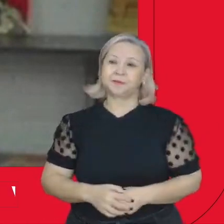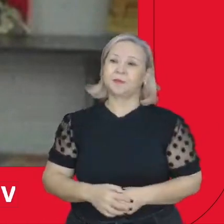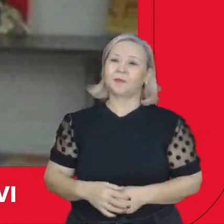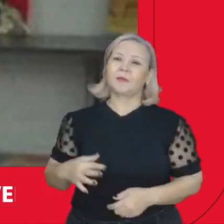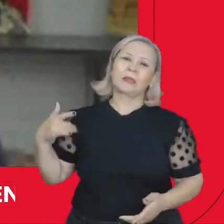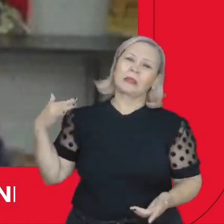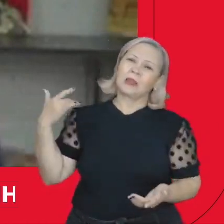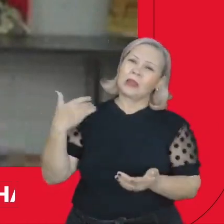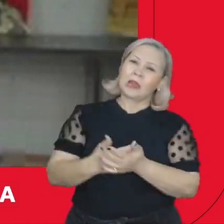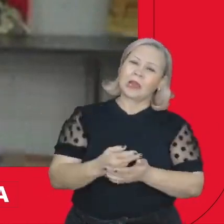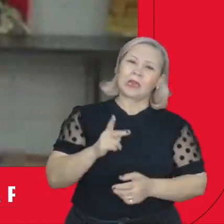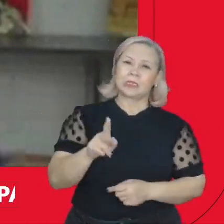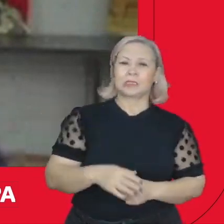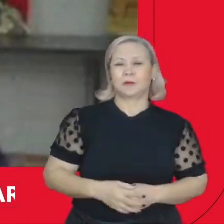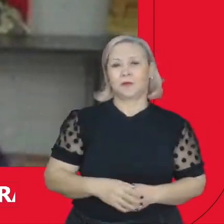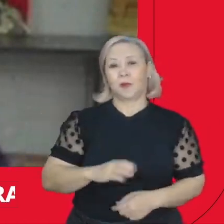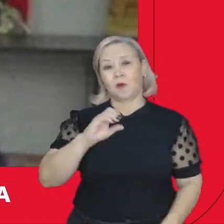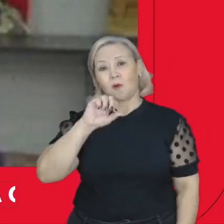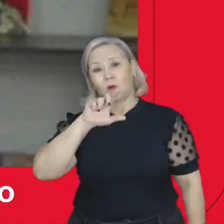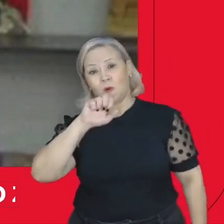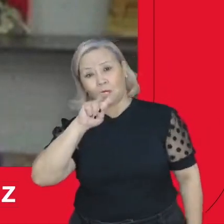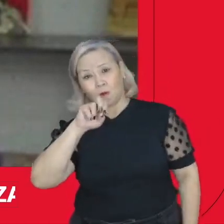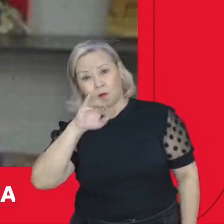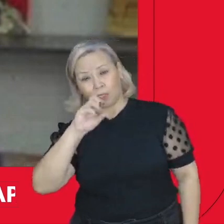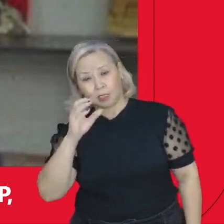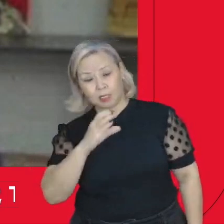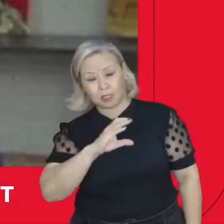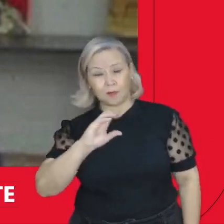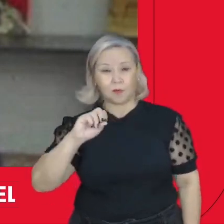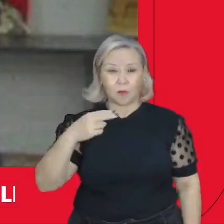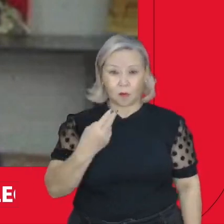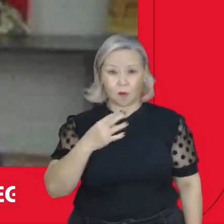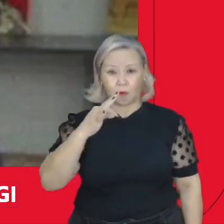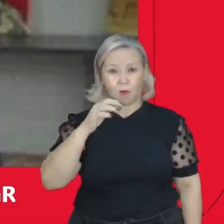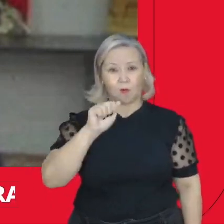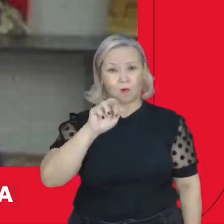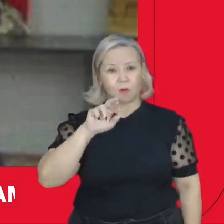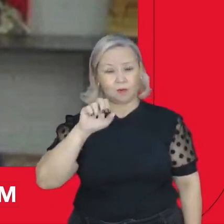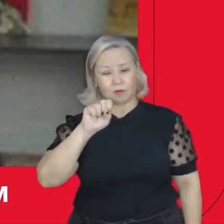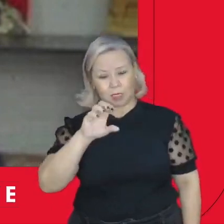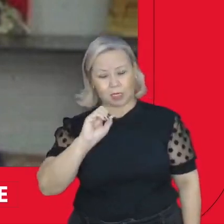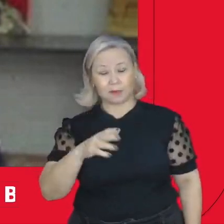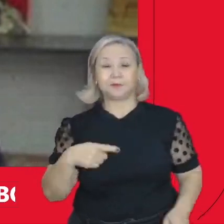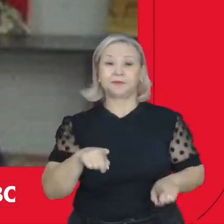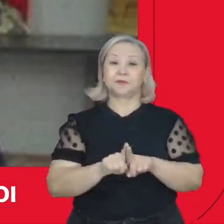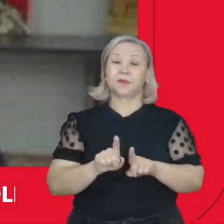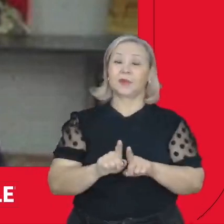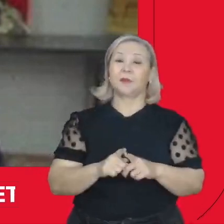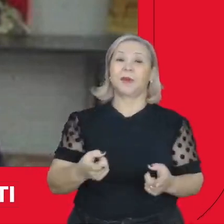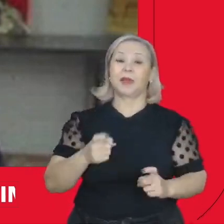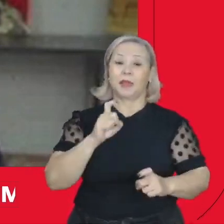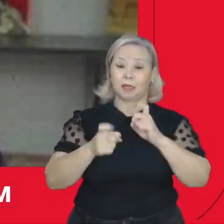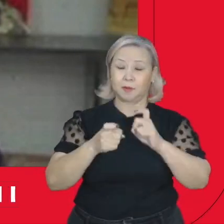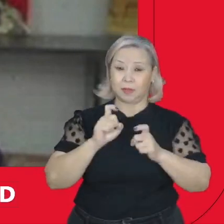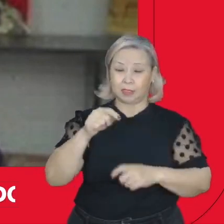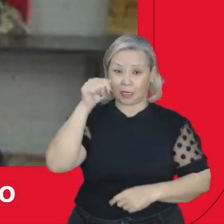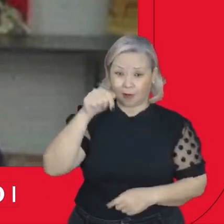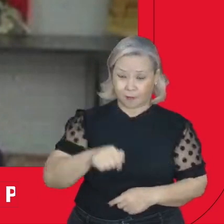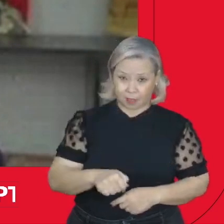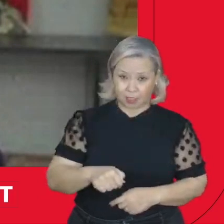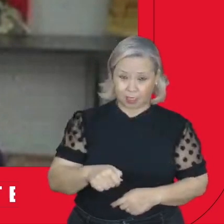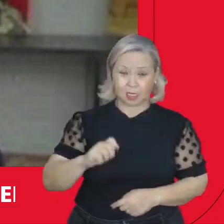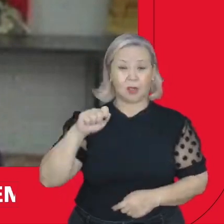A não ser em 1986, quando meu pai, o Adão Preto, se elegeu deputado estadual, que largou a enxada na roça e pegou uma caneta para